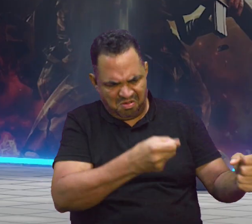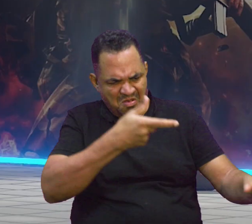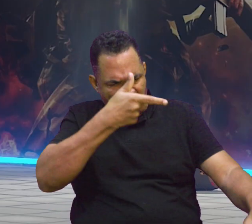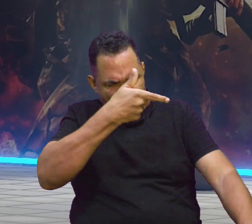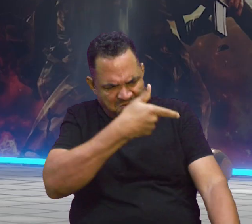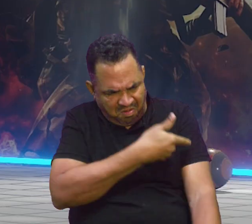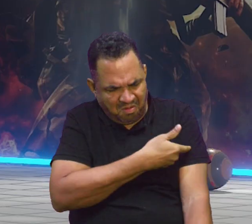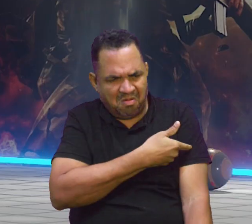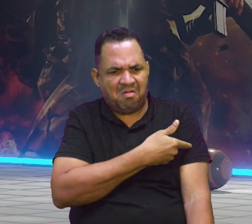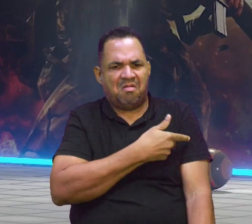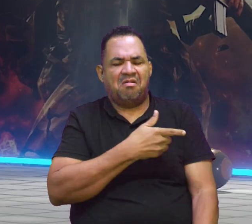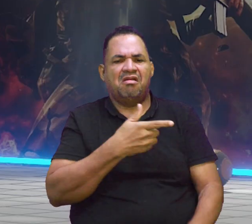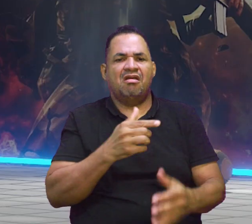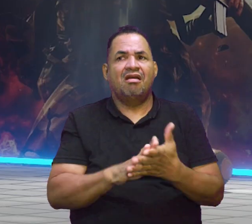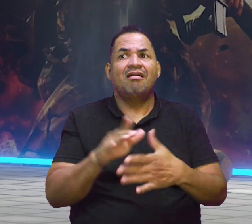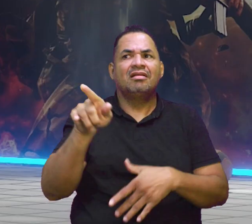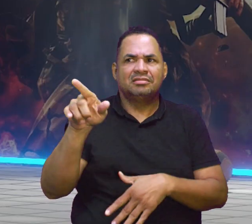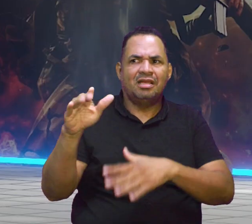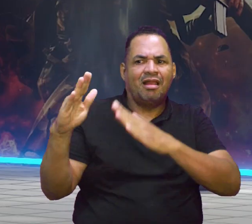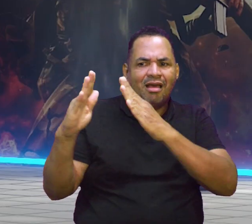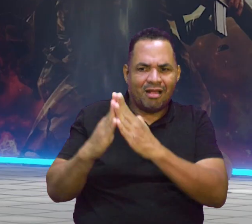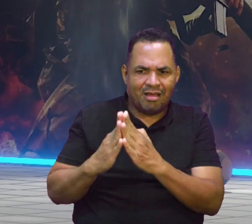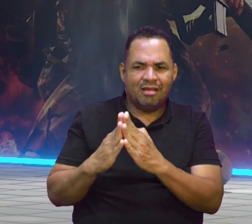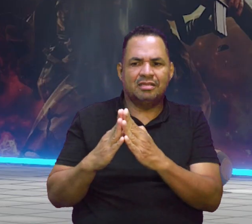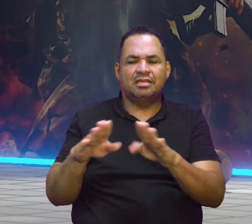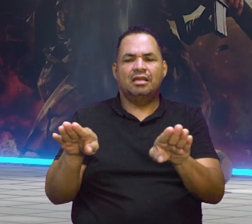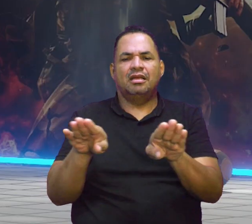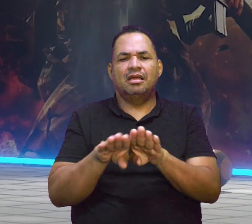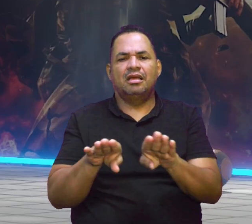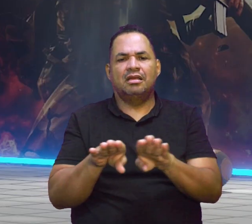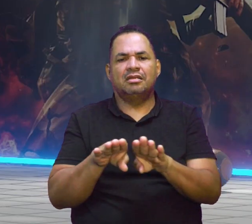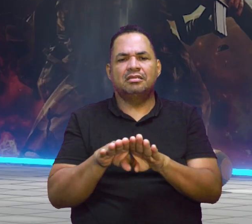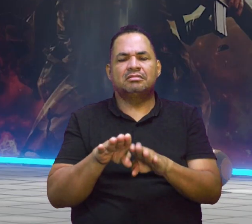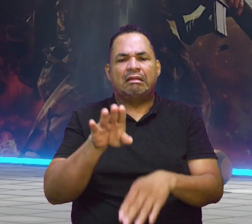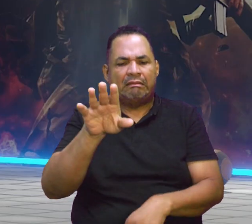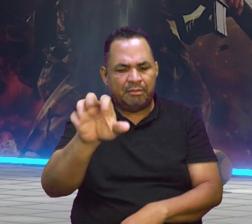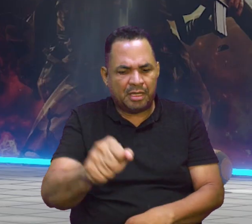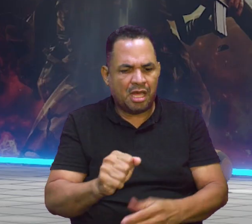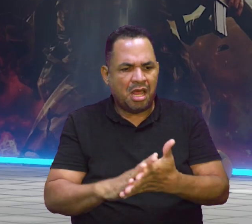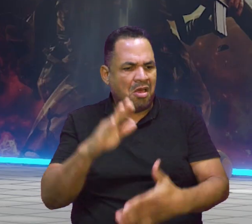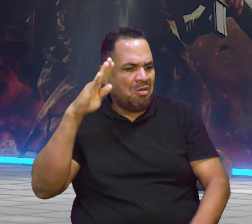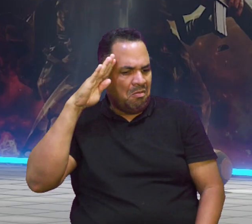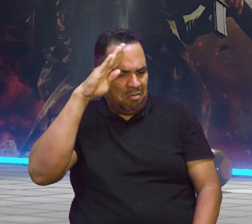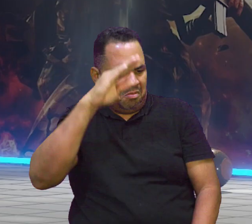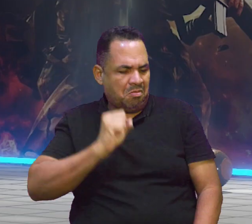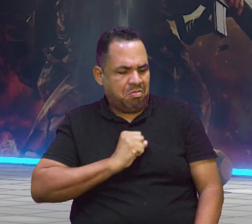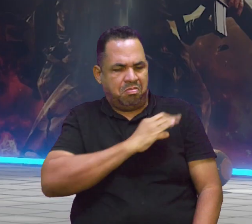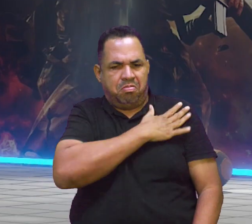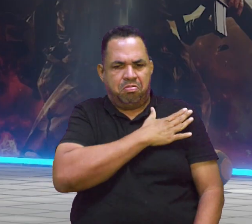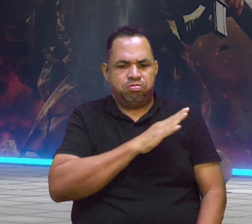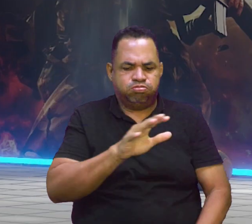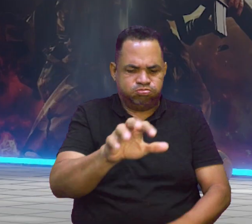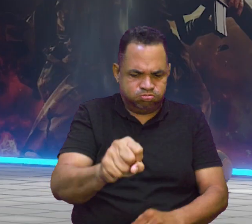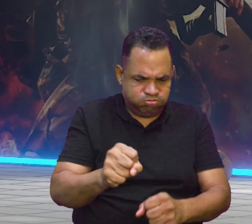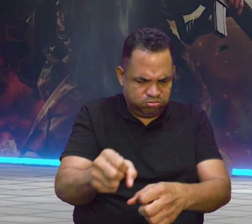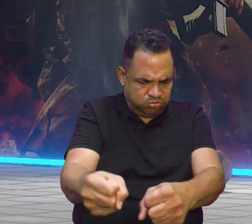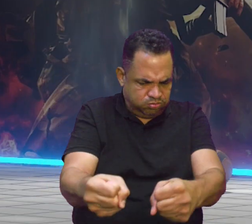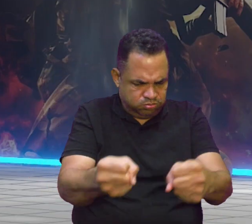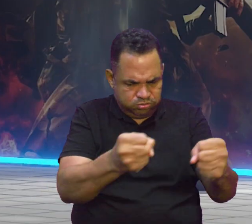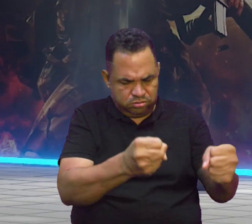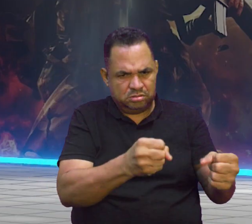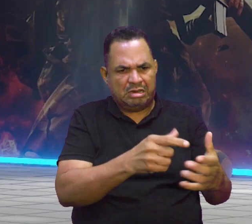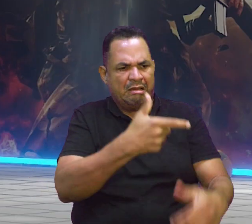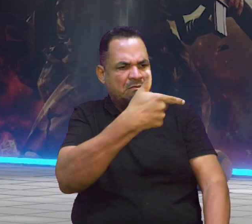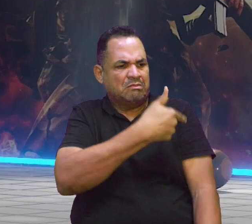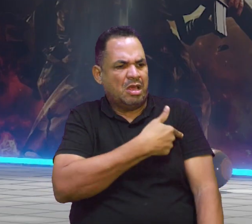sua casa, no cortiço, ia lá o exército mais as pessoas que trabalhavam na saúde para te vacinar. Se